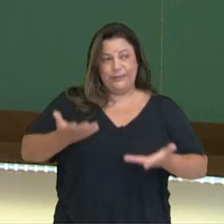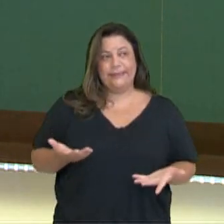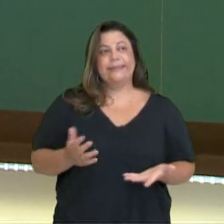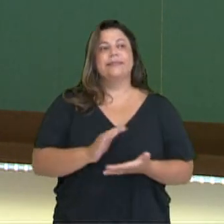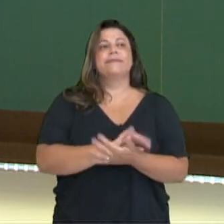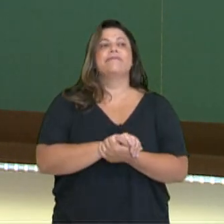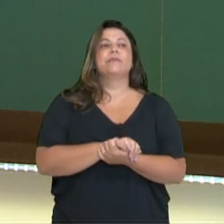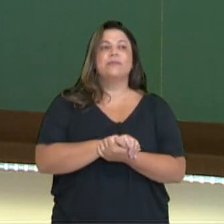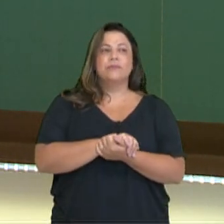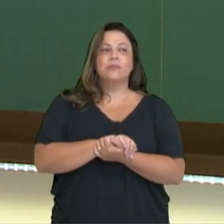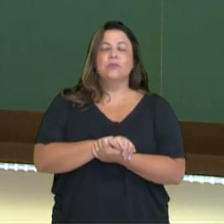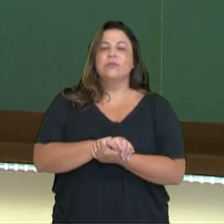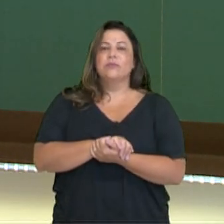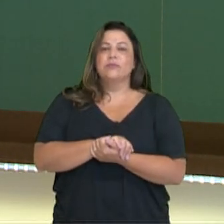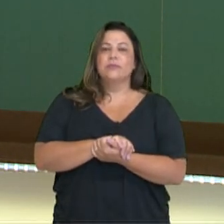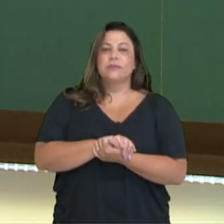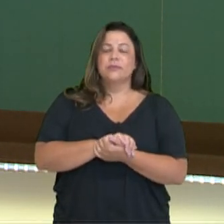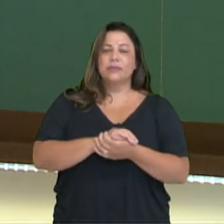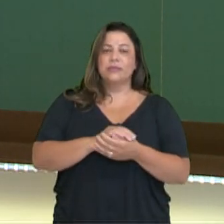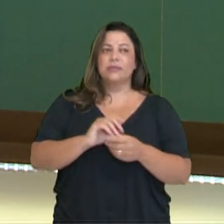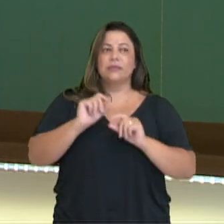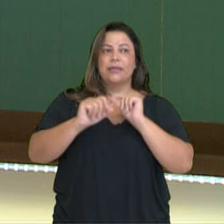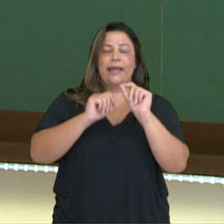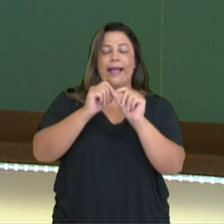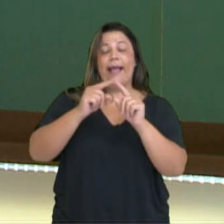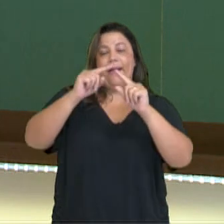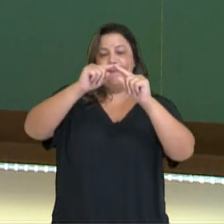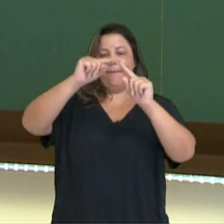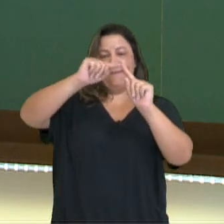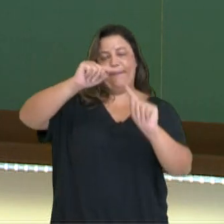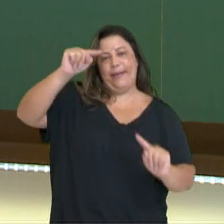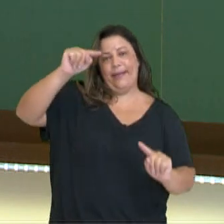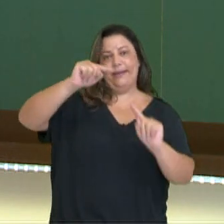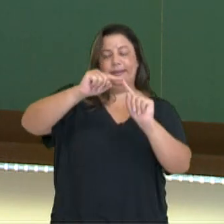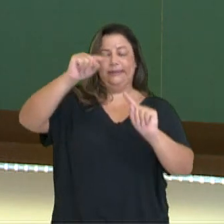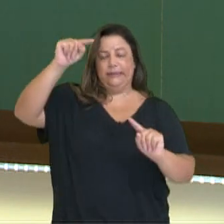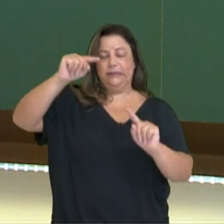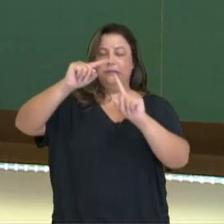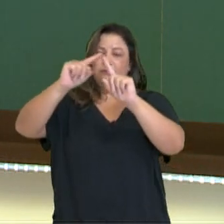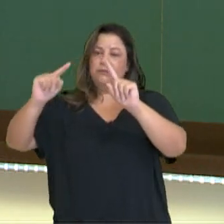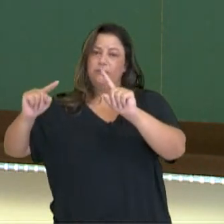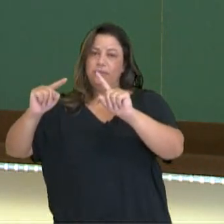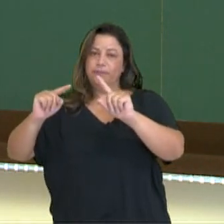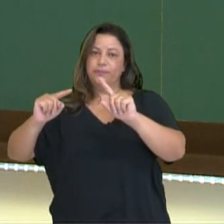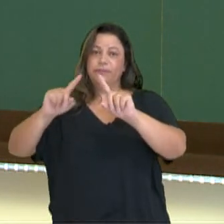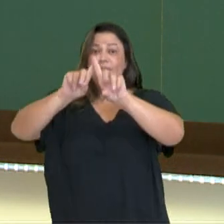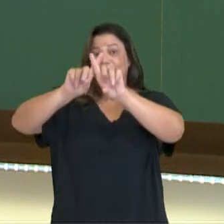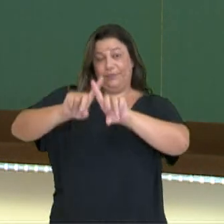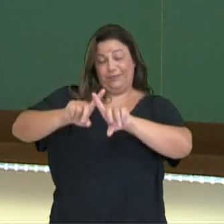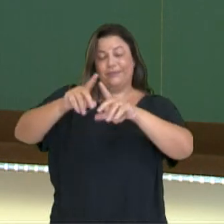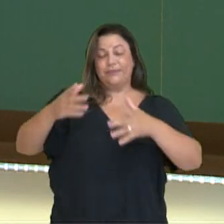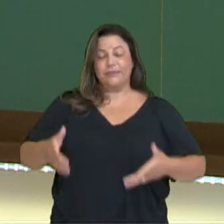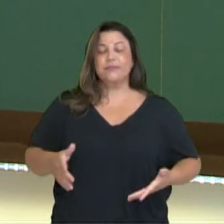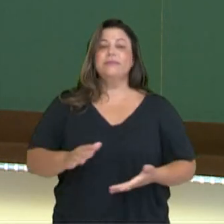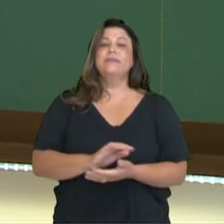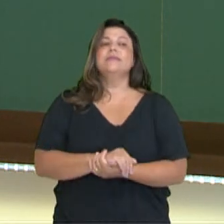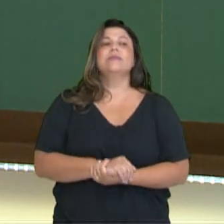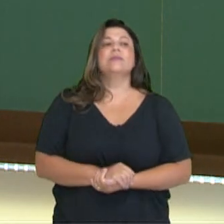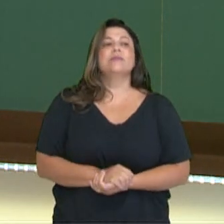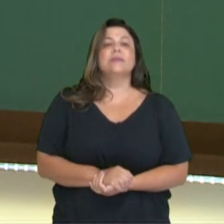trapézio é a soma das 2 bases, a base maior com a base menor, vezes a altura e dividido por 2.